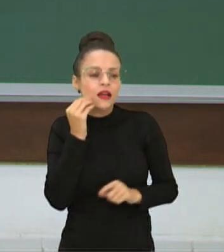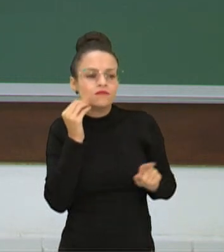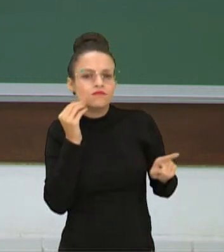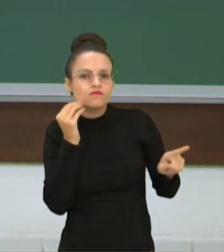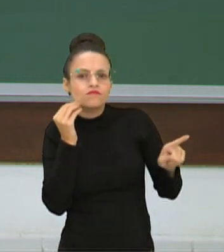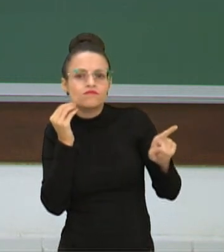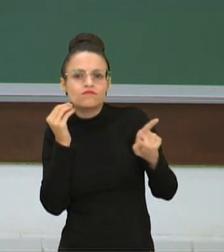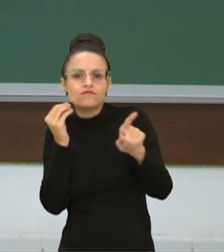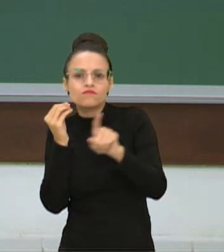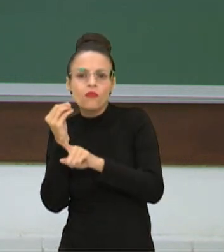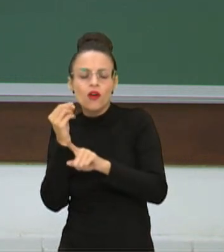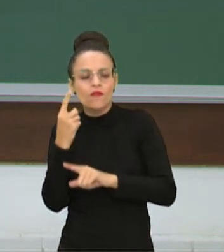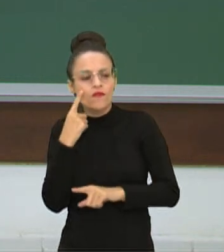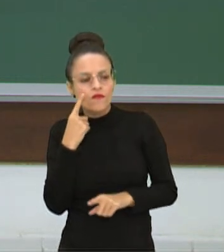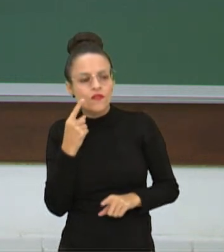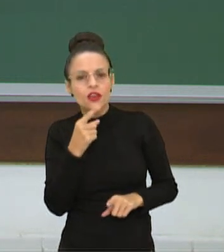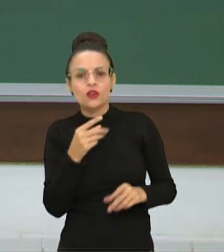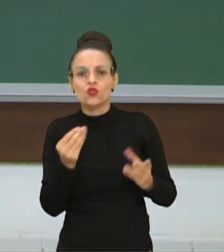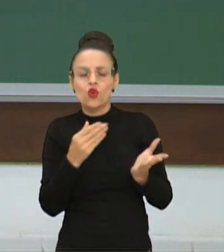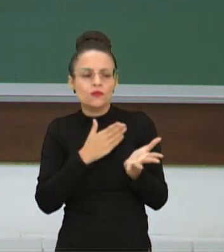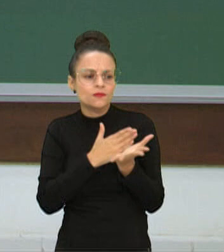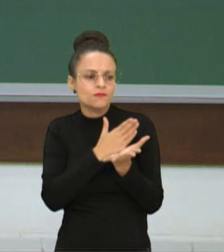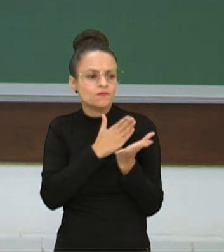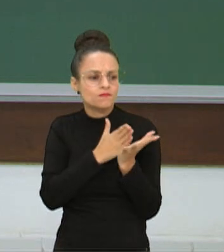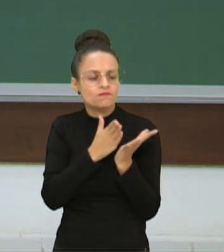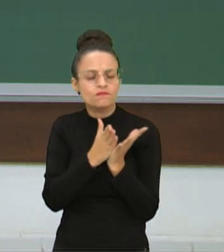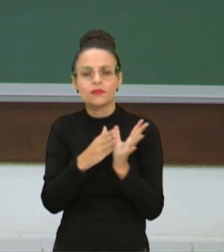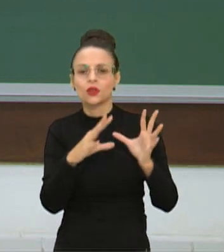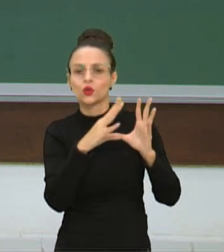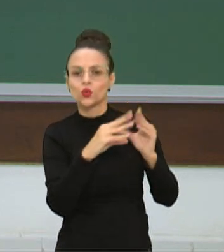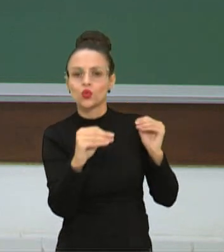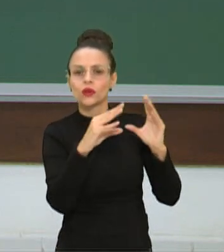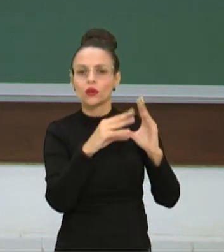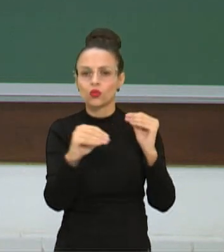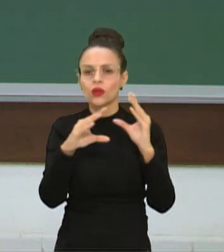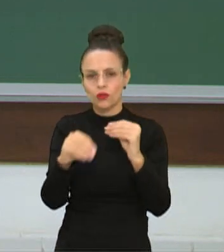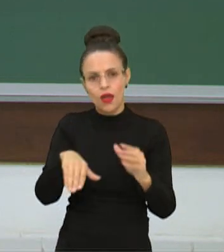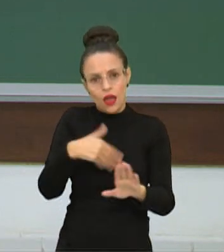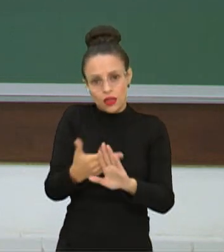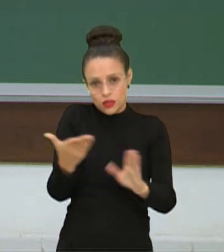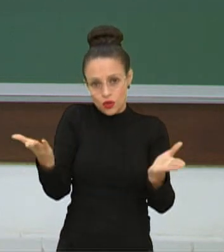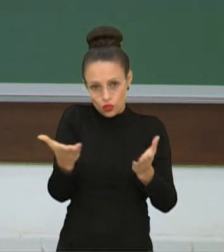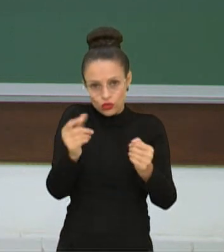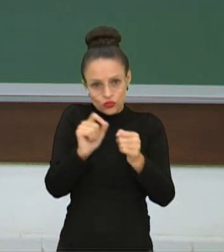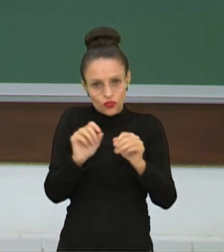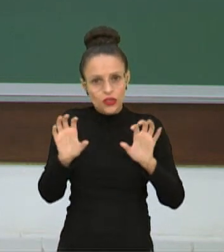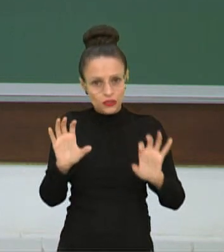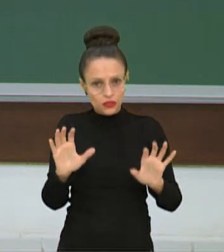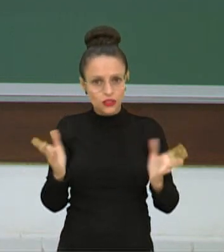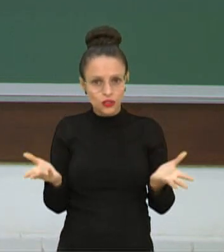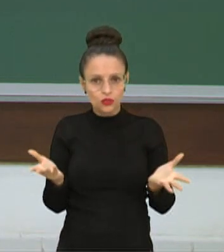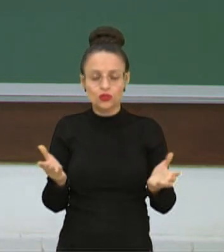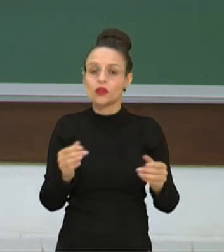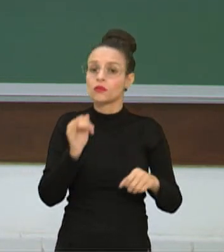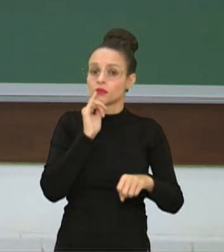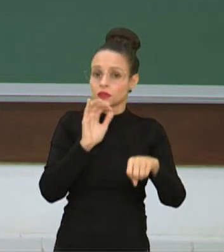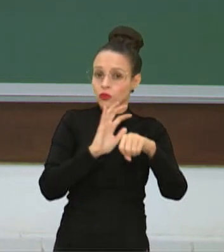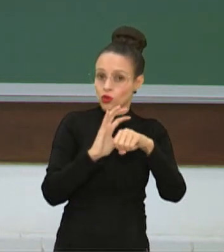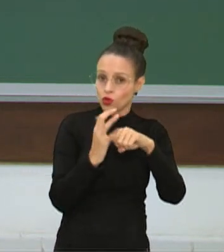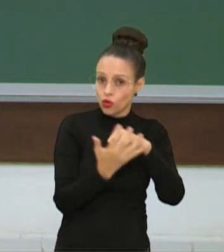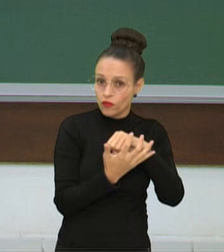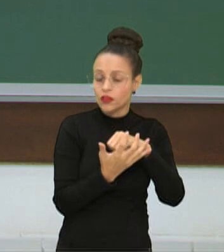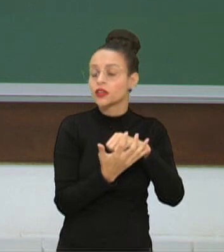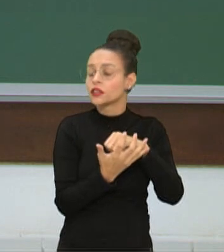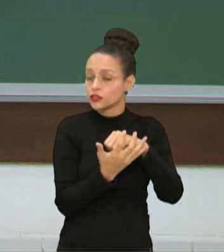pessoas, é tentar meios de curá-las, né? E até hoje a gente faz ensaios clínicos. Com a Covid que a gente